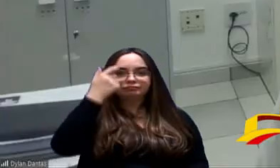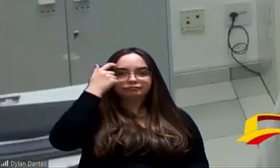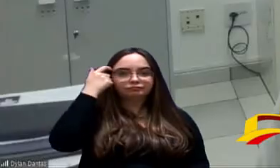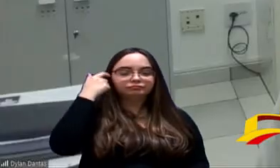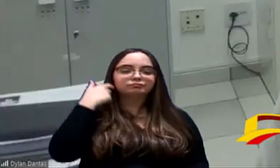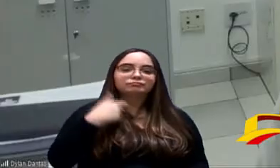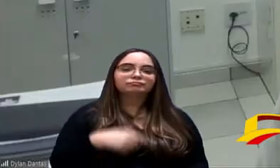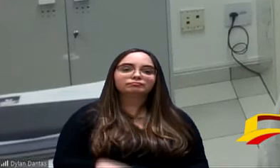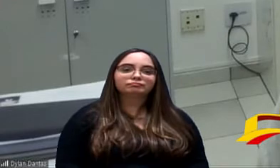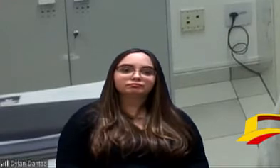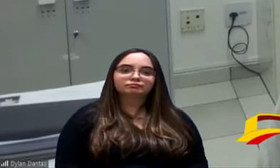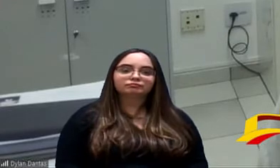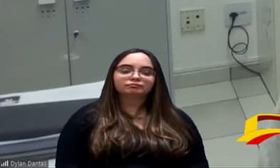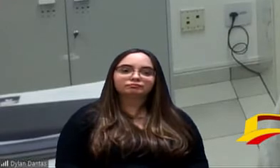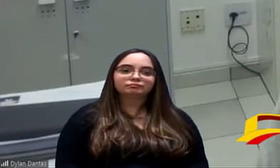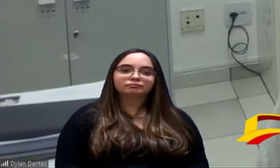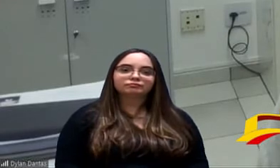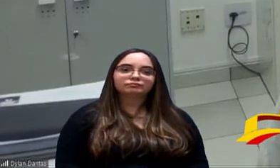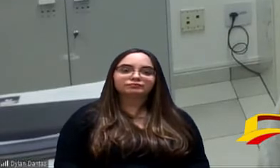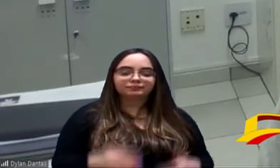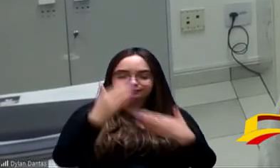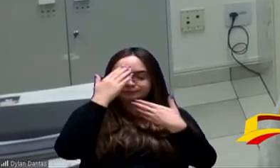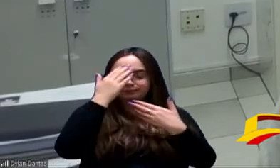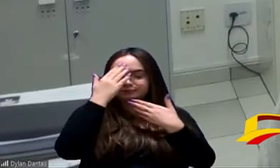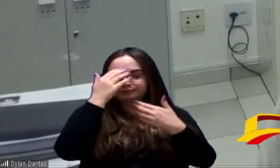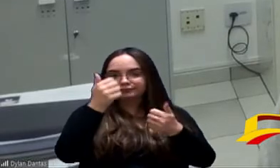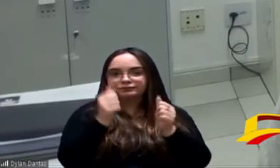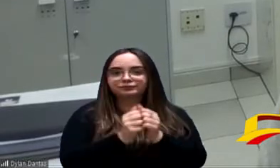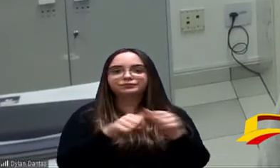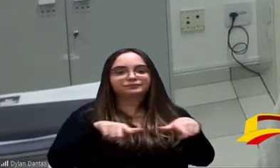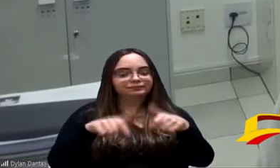Fausto. Vamos trabalhar junto aí.